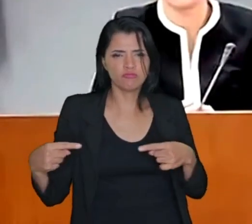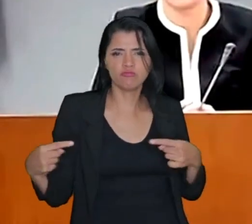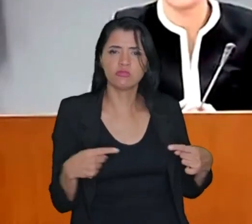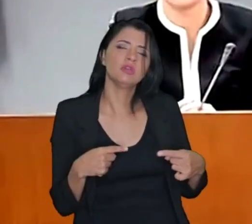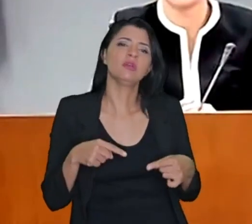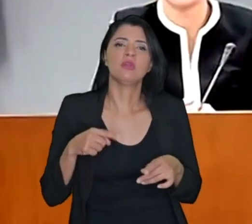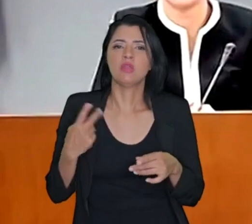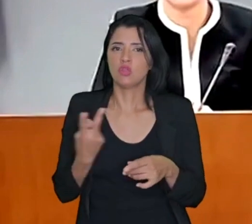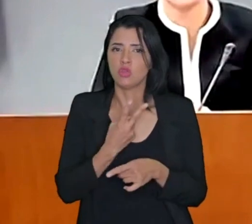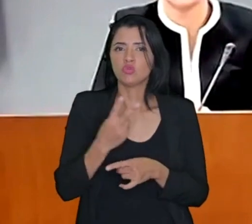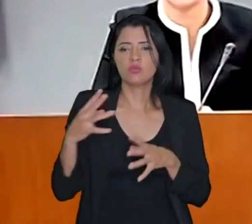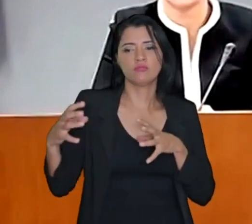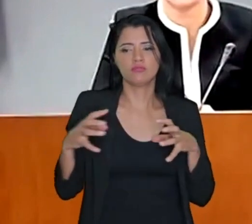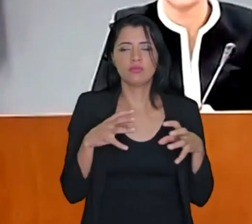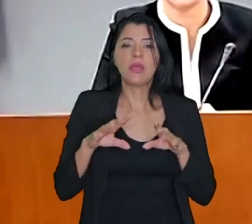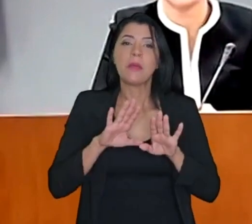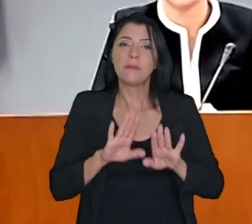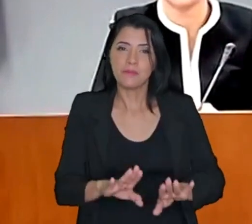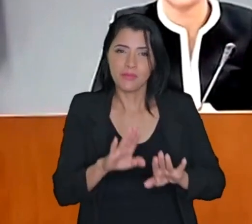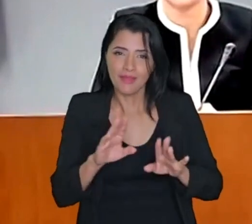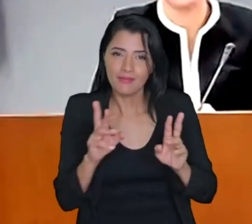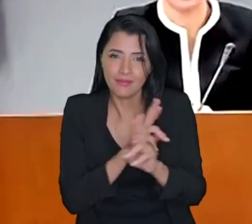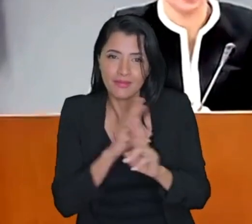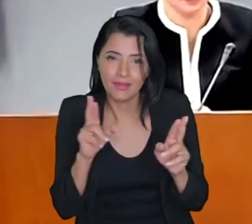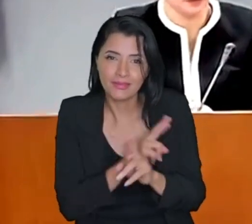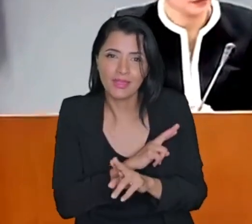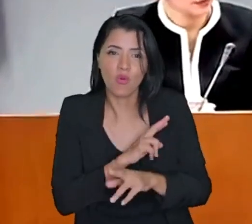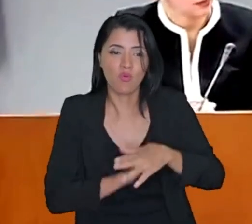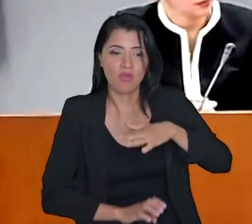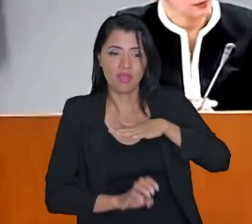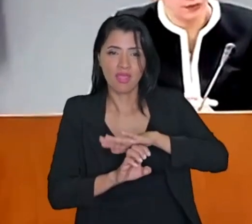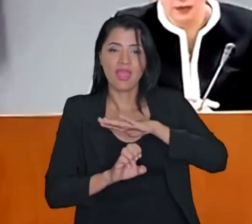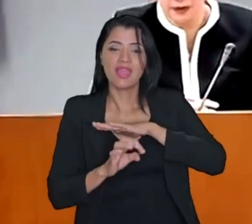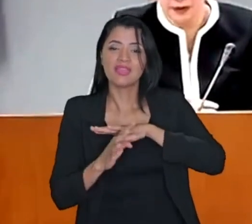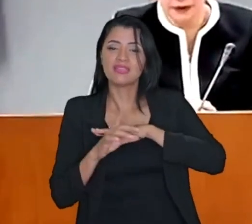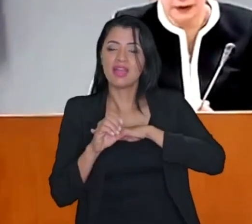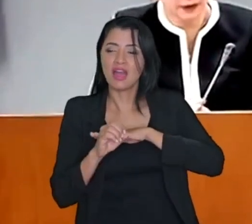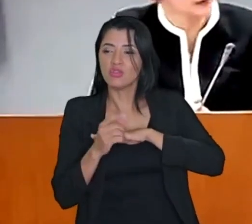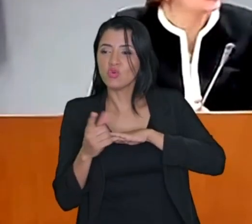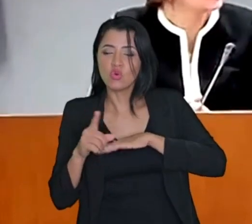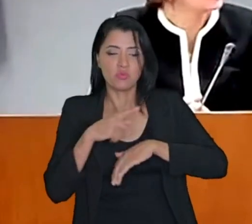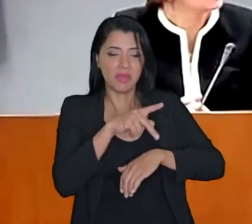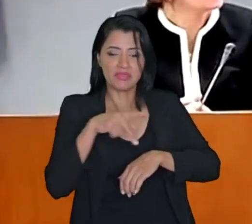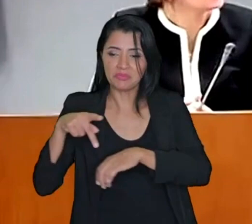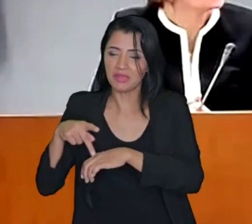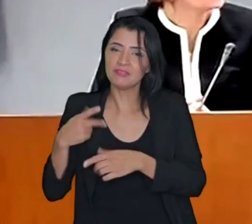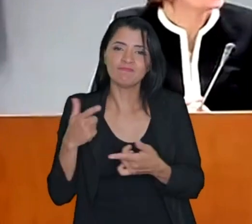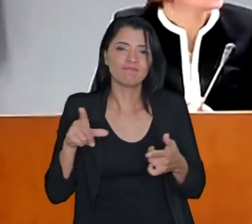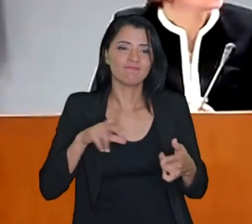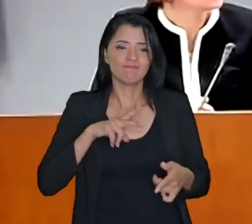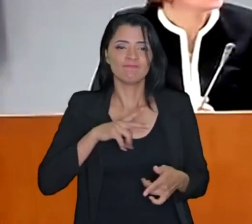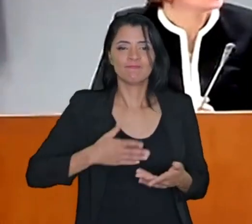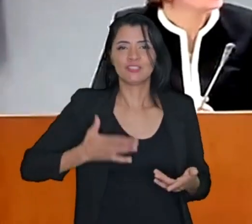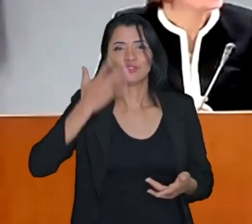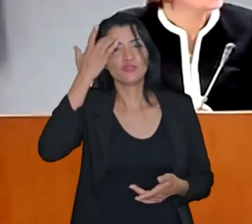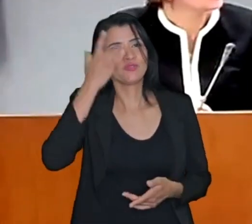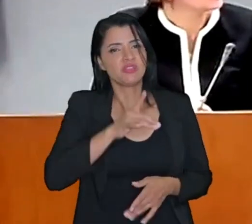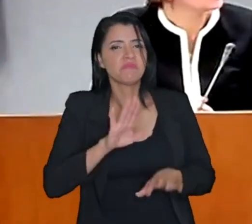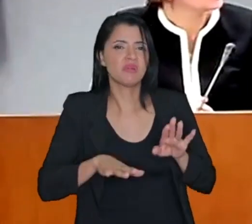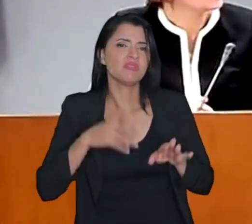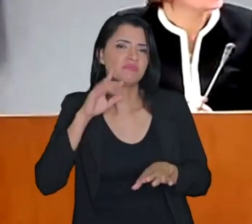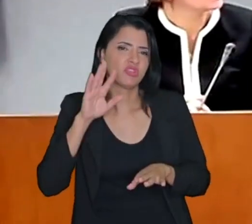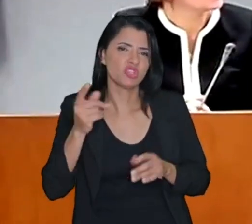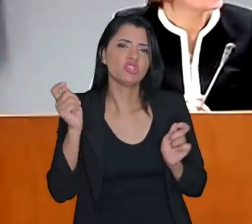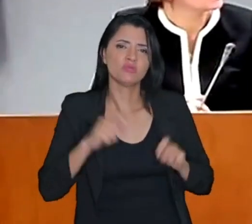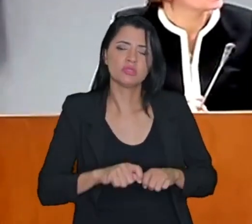eles brigarem, mas na relação outro Estado para âmbito privado, não sei, mas imagino